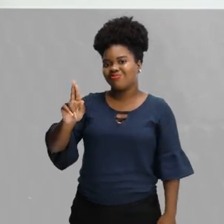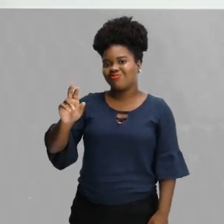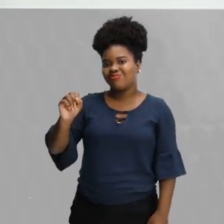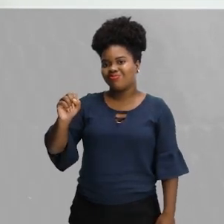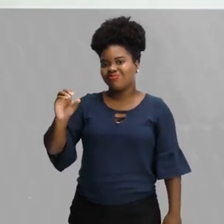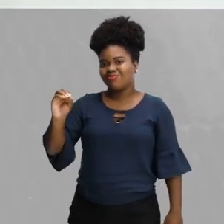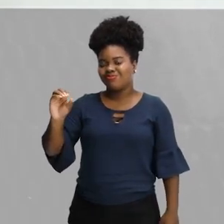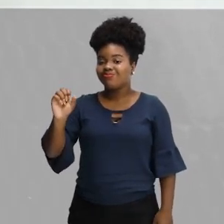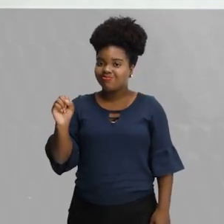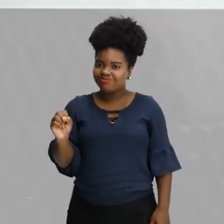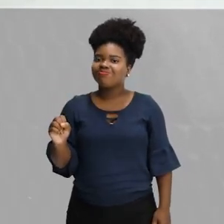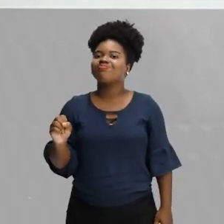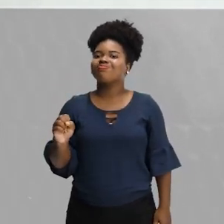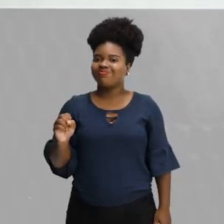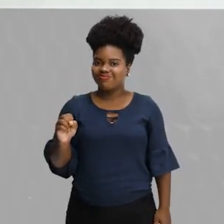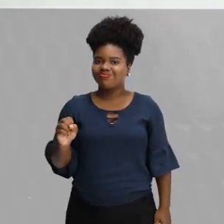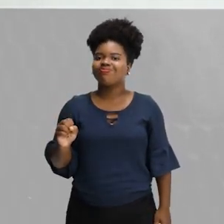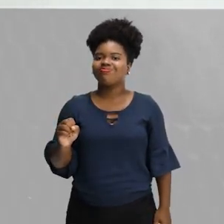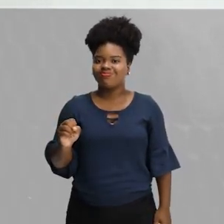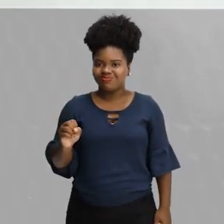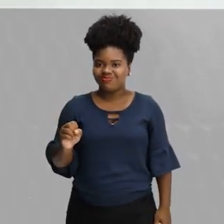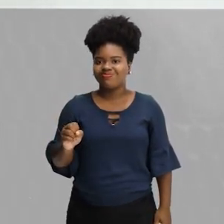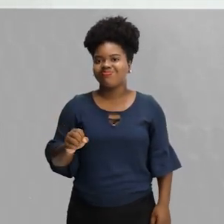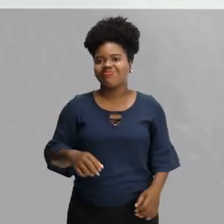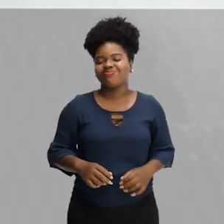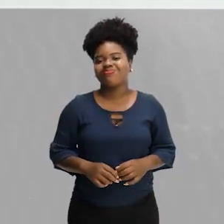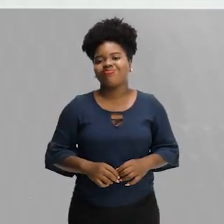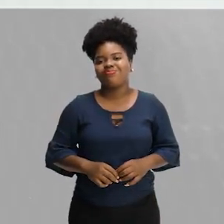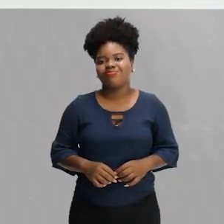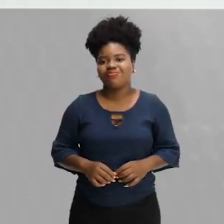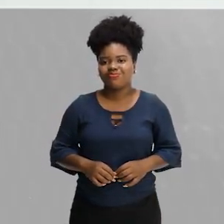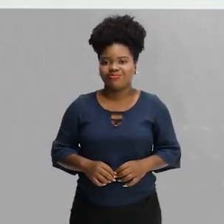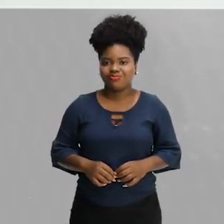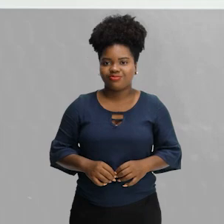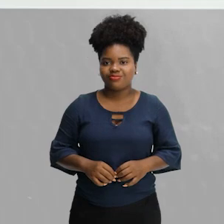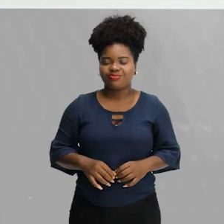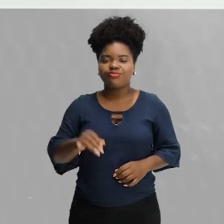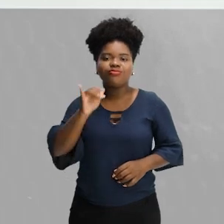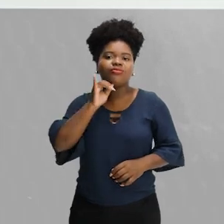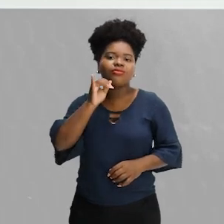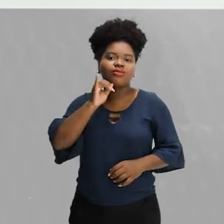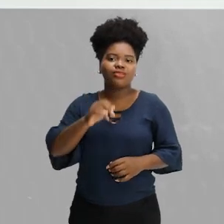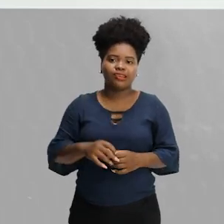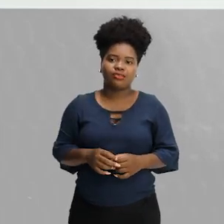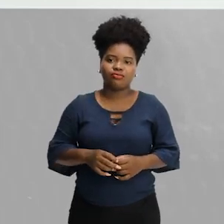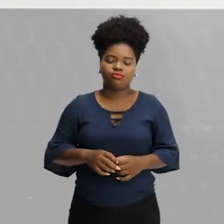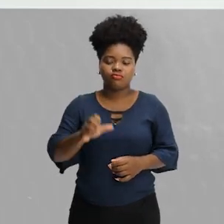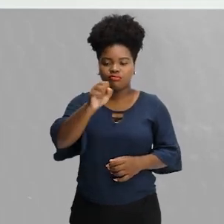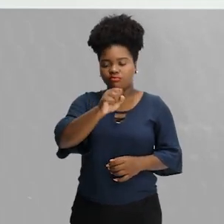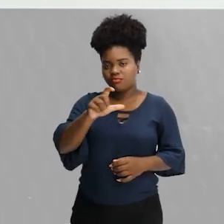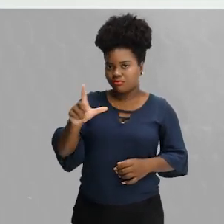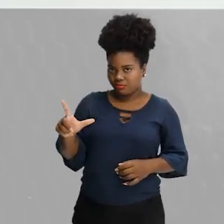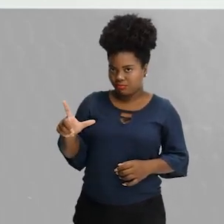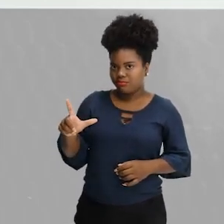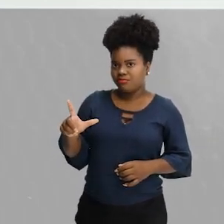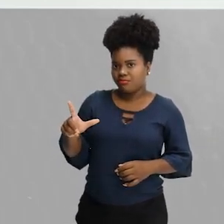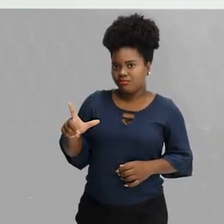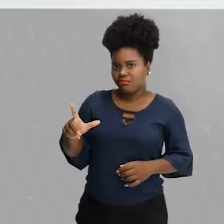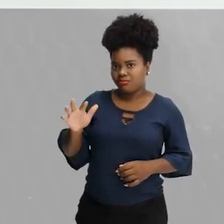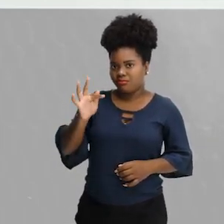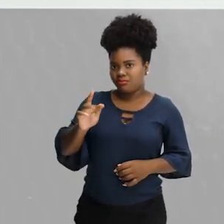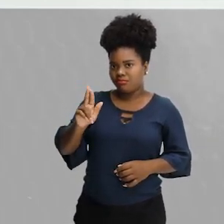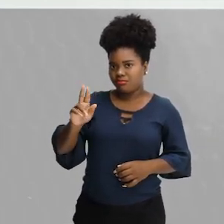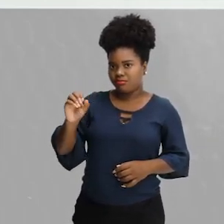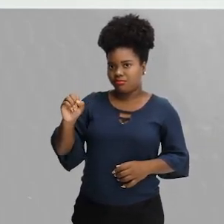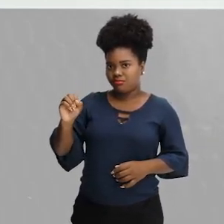Horas. Então, eu tenho diferentes horas. Por exemplo, eu estou em São Luís, que é o fuso